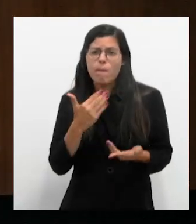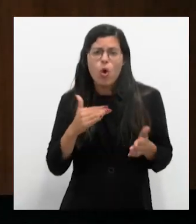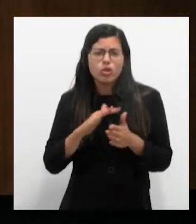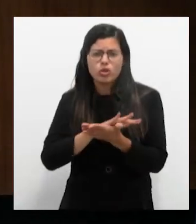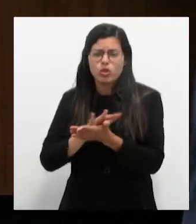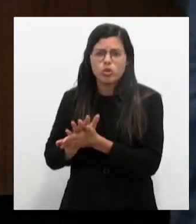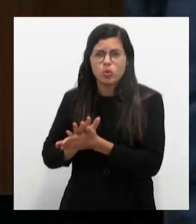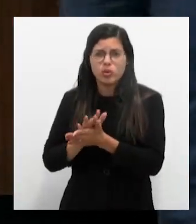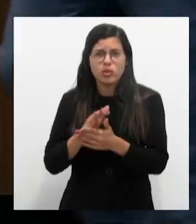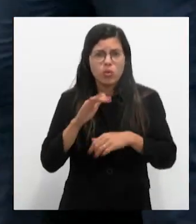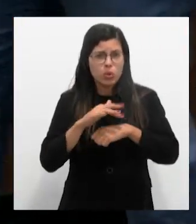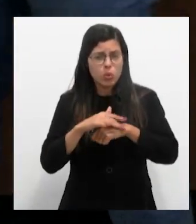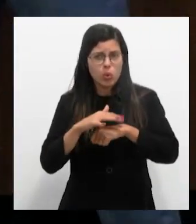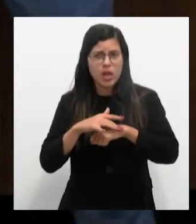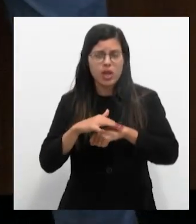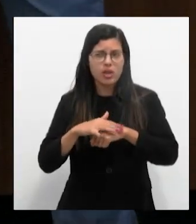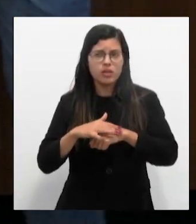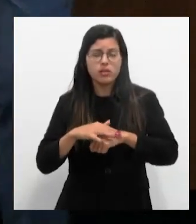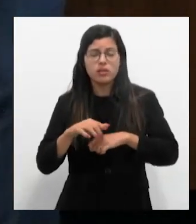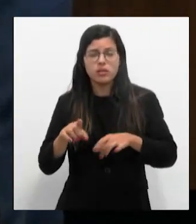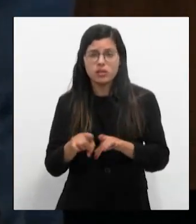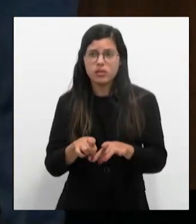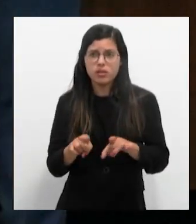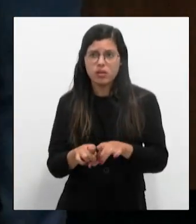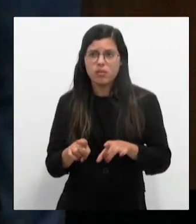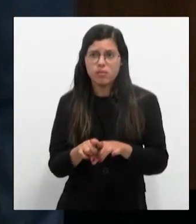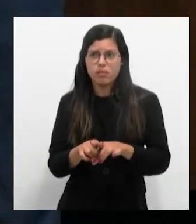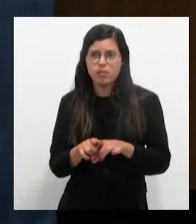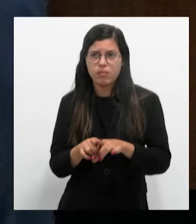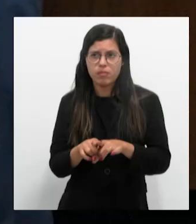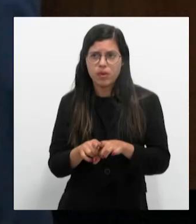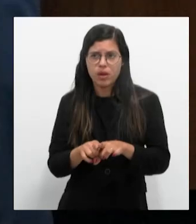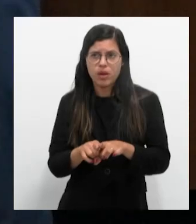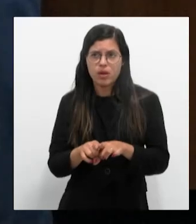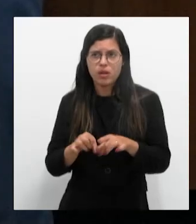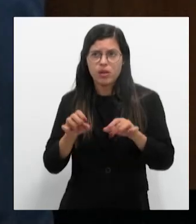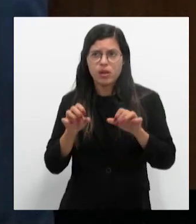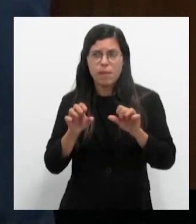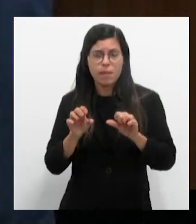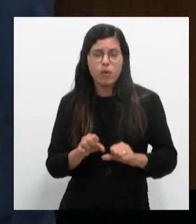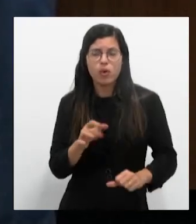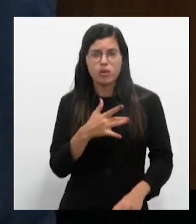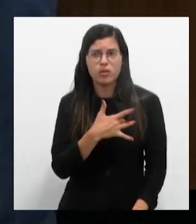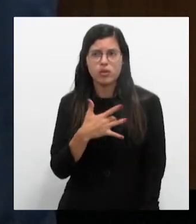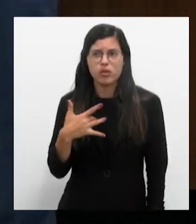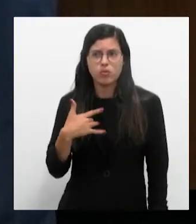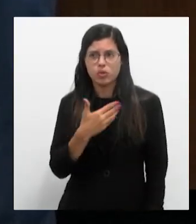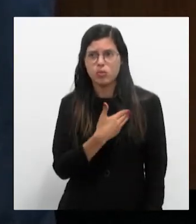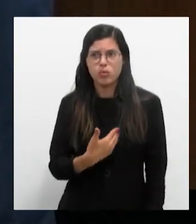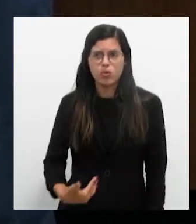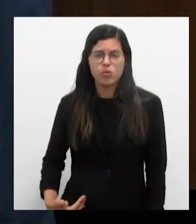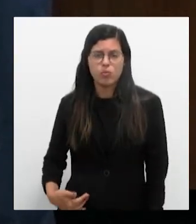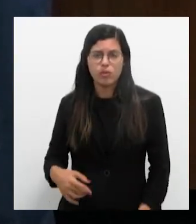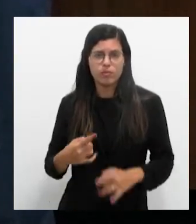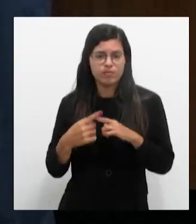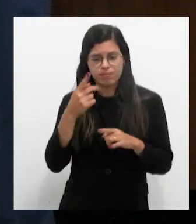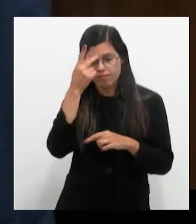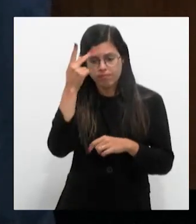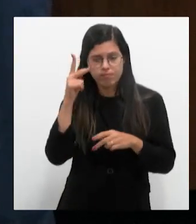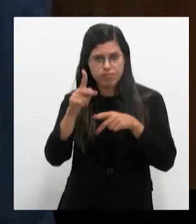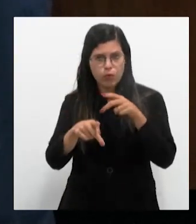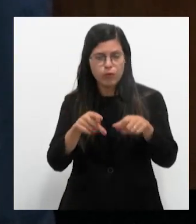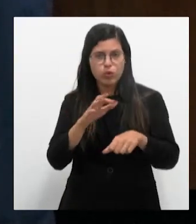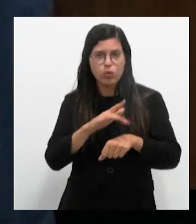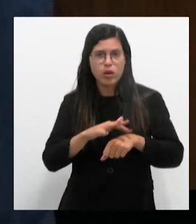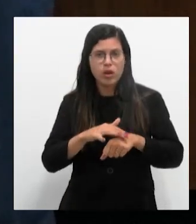doença mental, sem contar que isso também está dando um boom na saúde pública, porque as pessoas estão adoecendo, as pessoas estão ficando